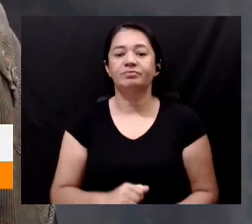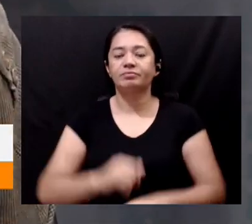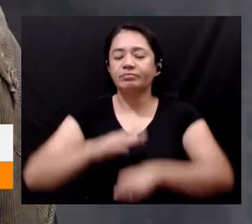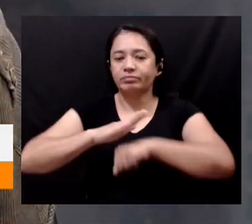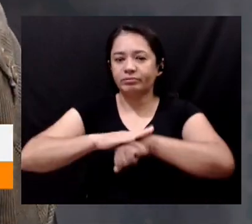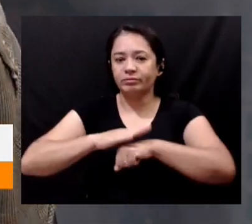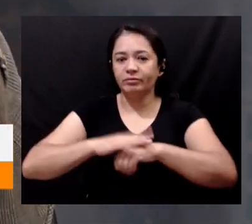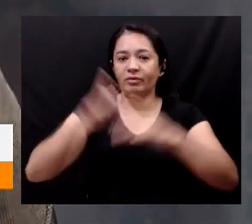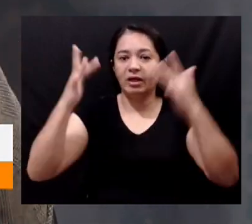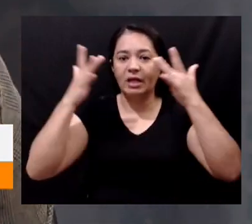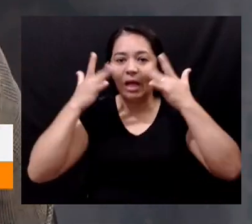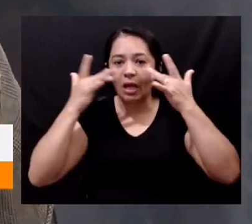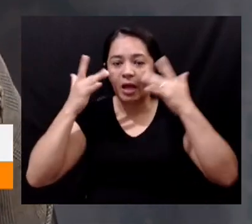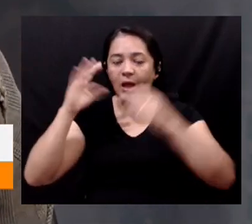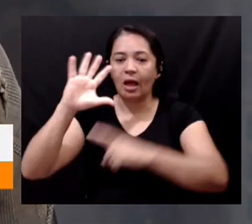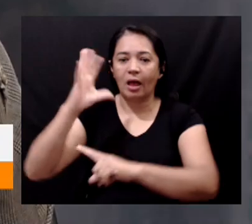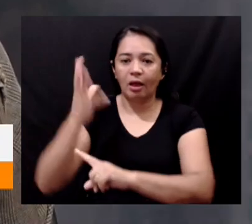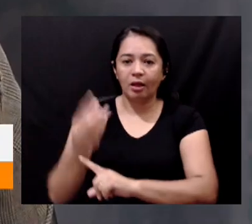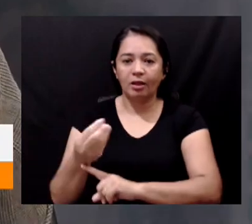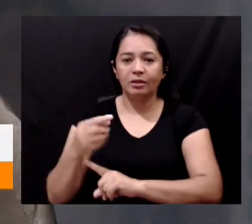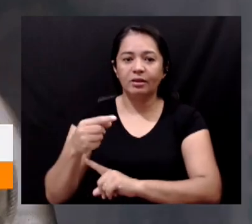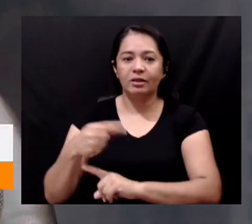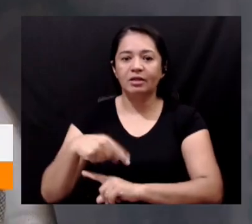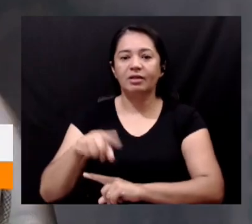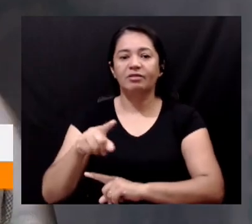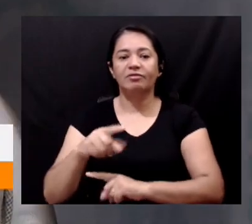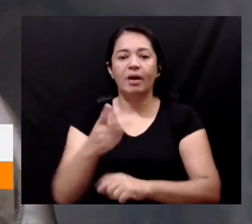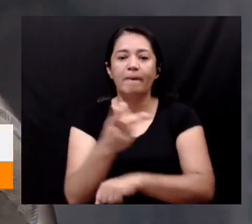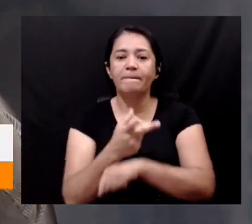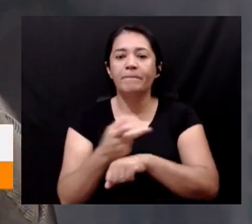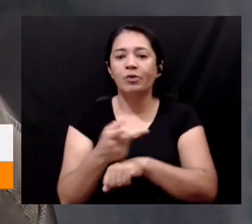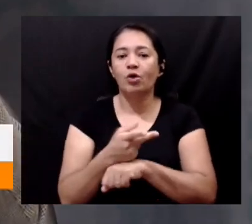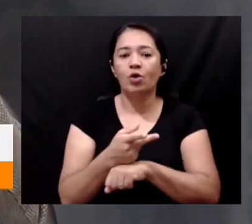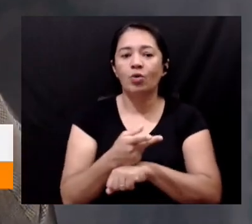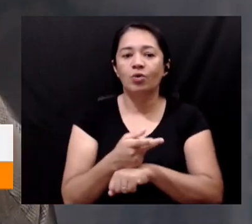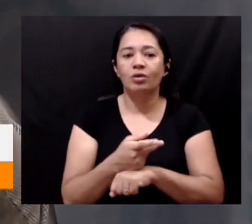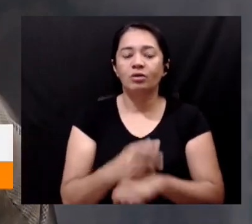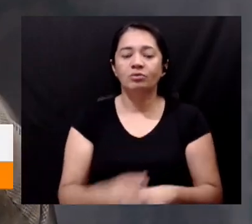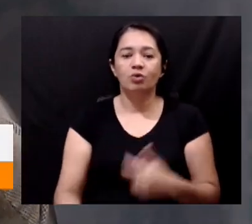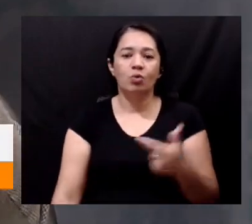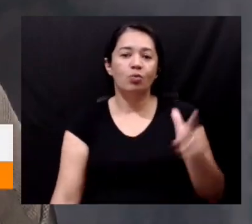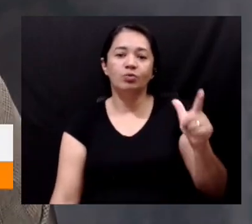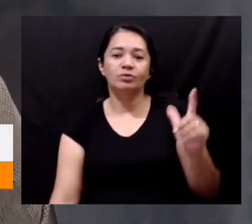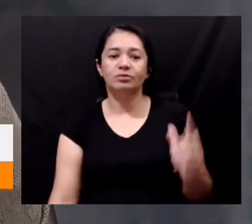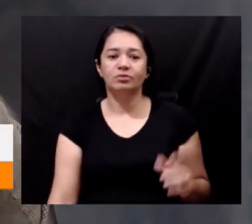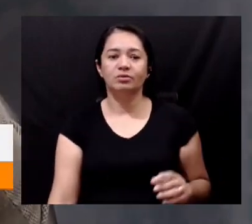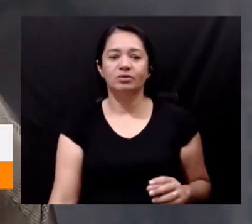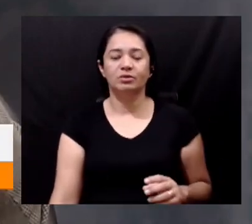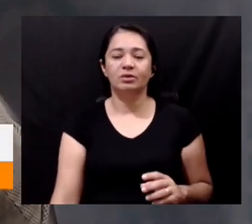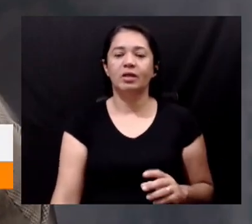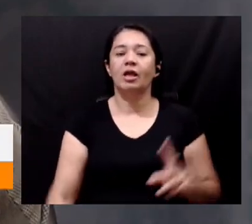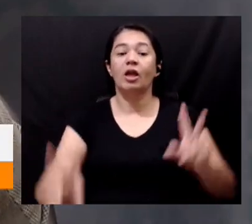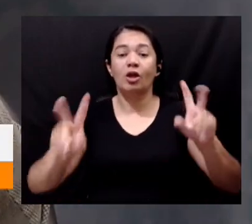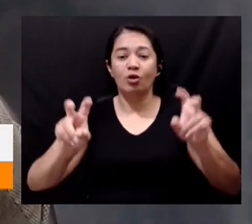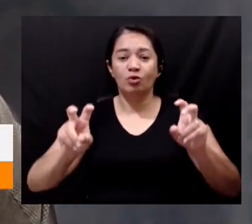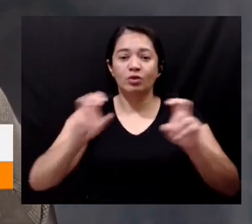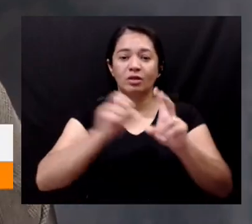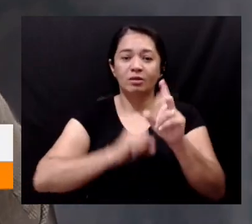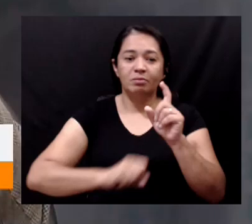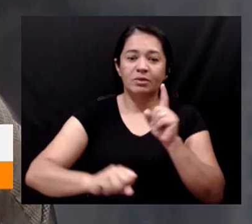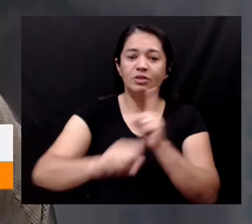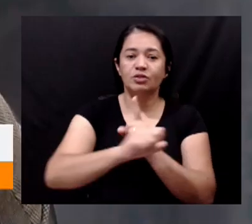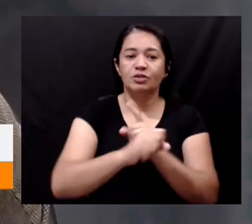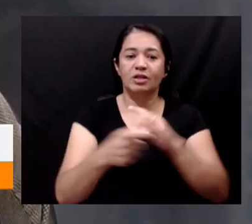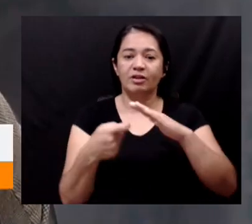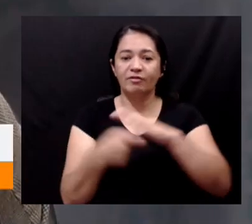artes, então ele vai em busca daquilo. Então é uma questão social, não tem muito investimento, né,